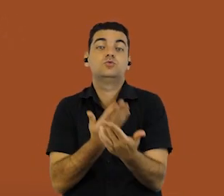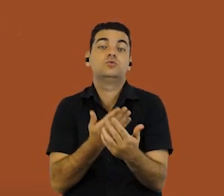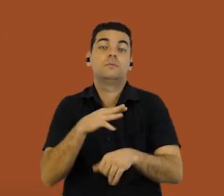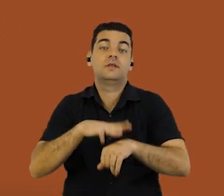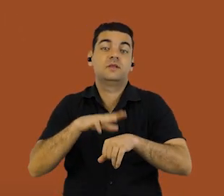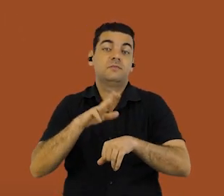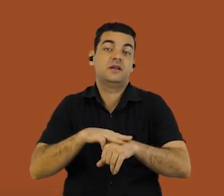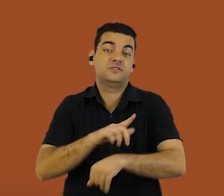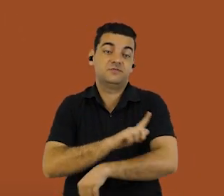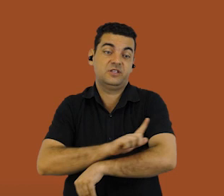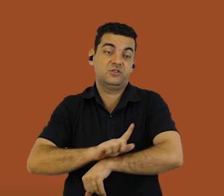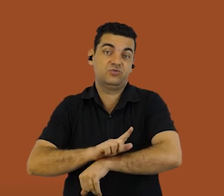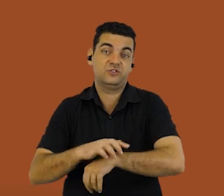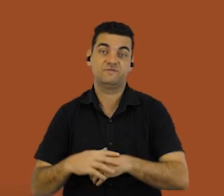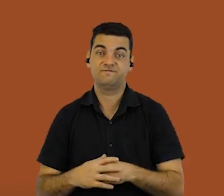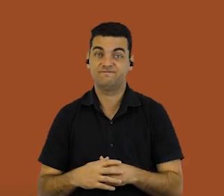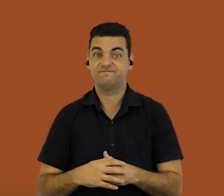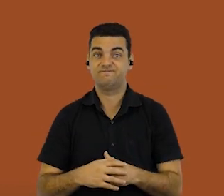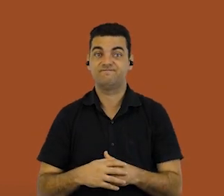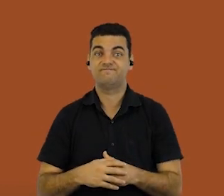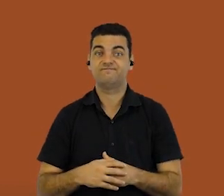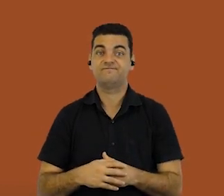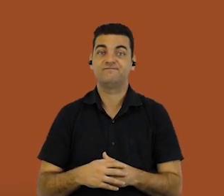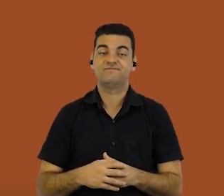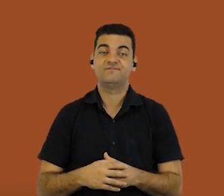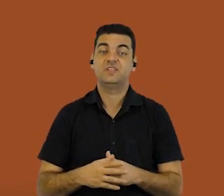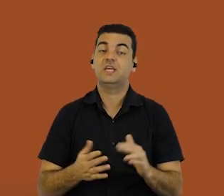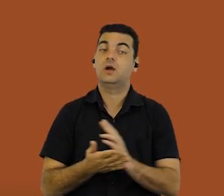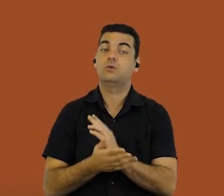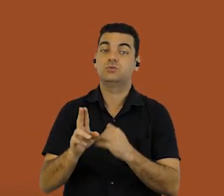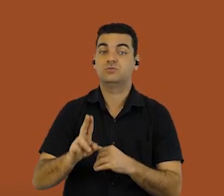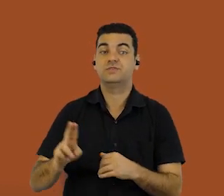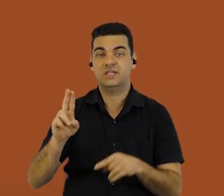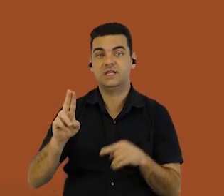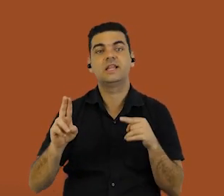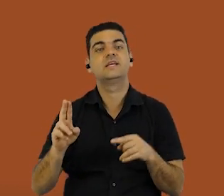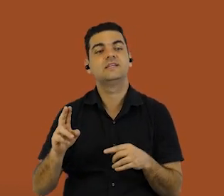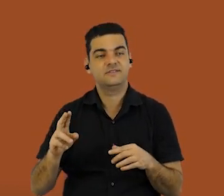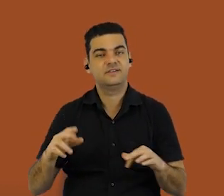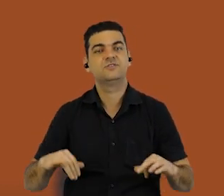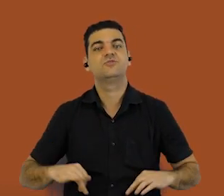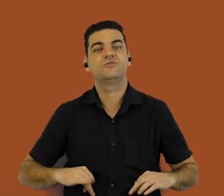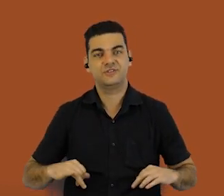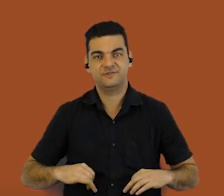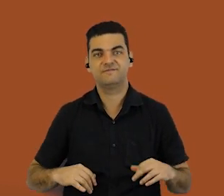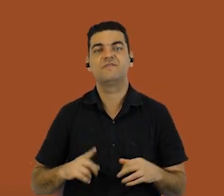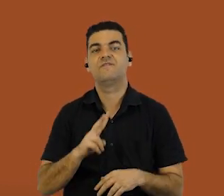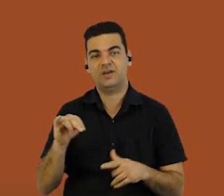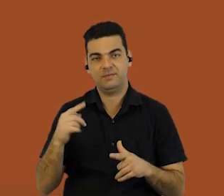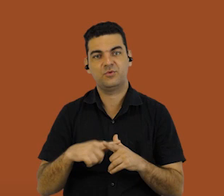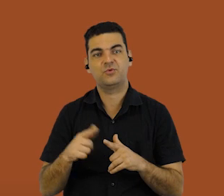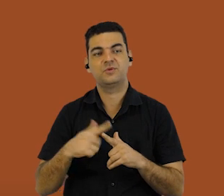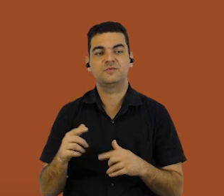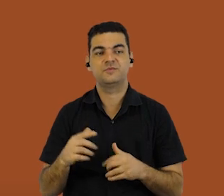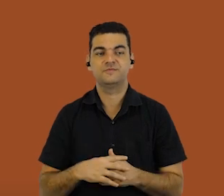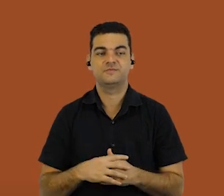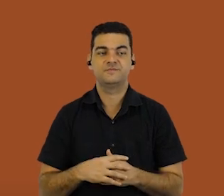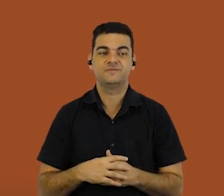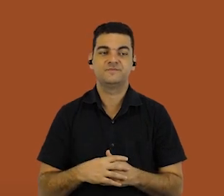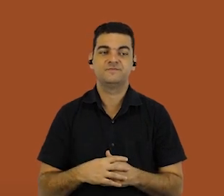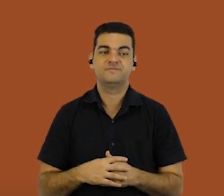faz licenciatura hoje, em muitas universidades, ele vai sair com falha nessa